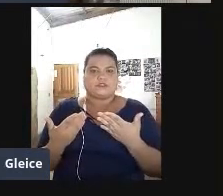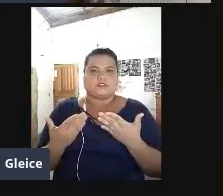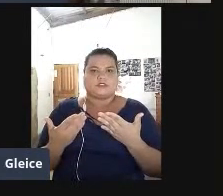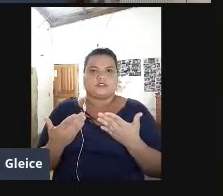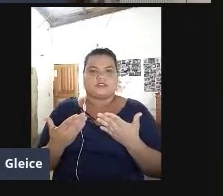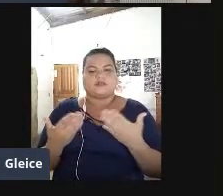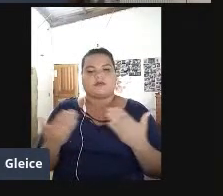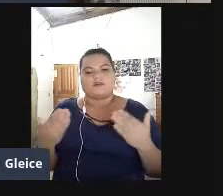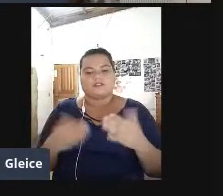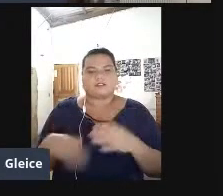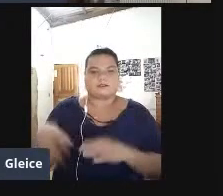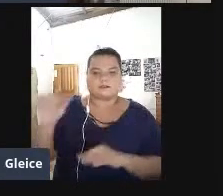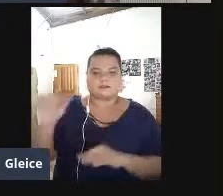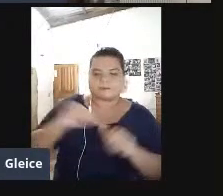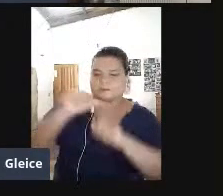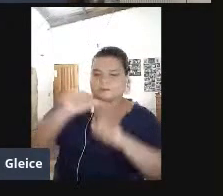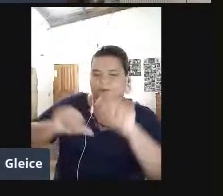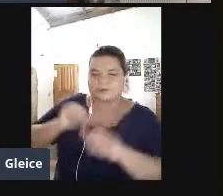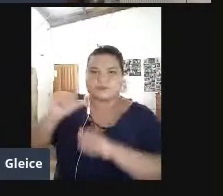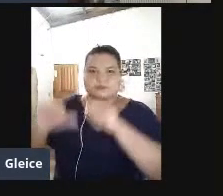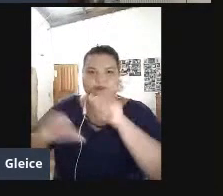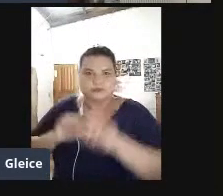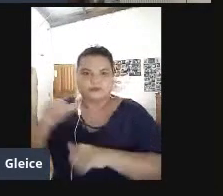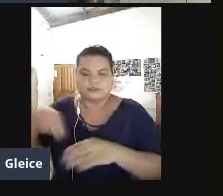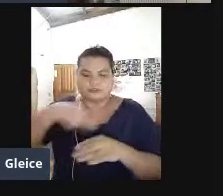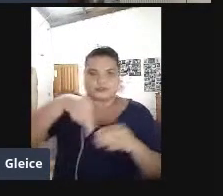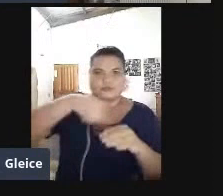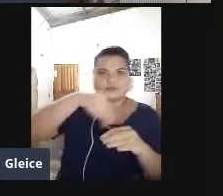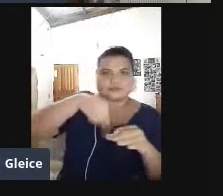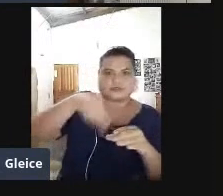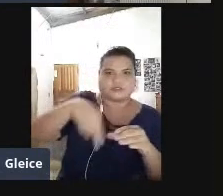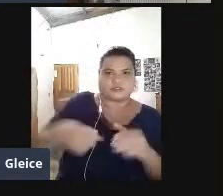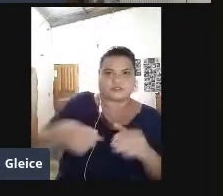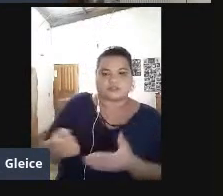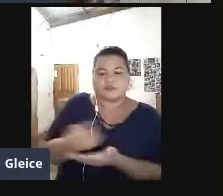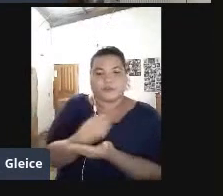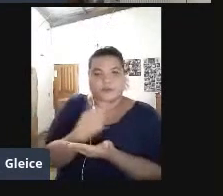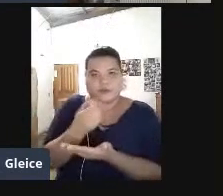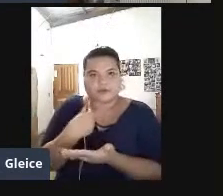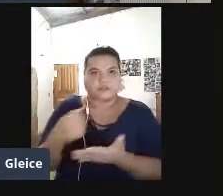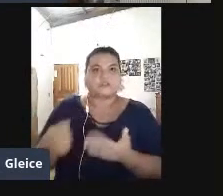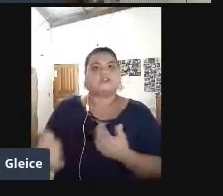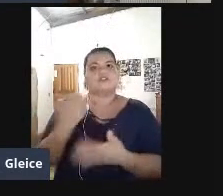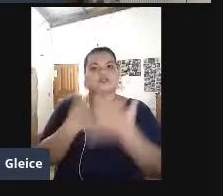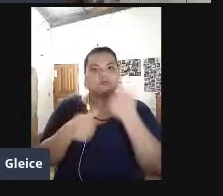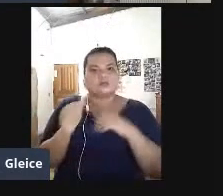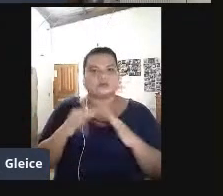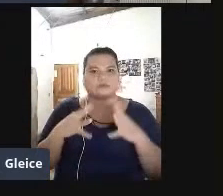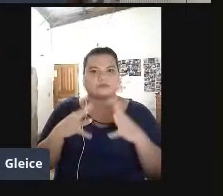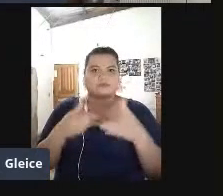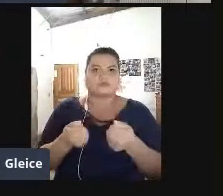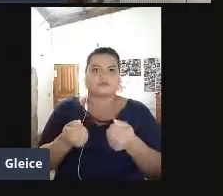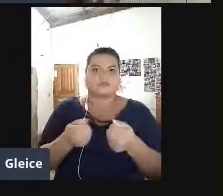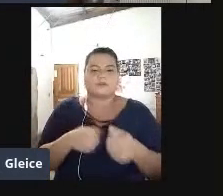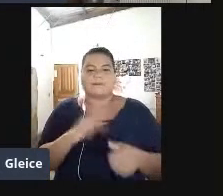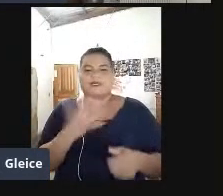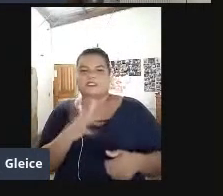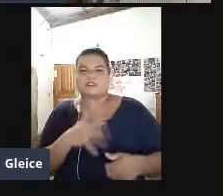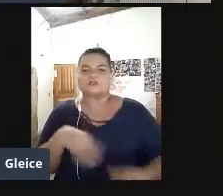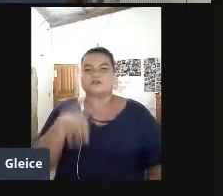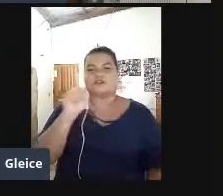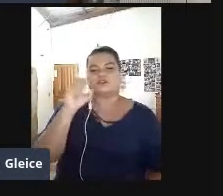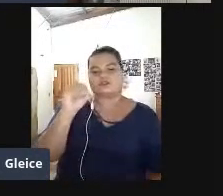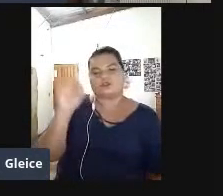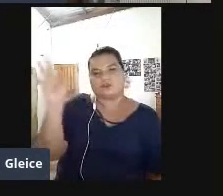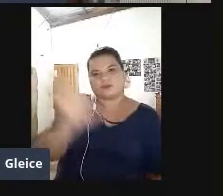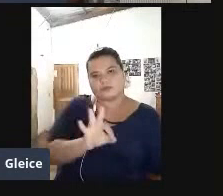de nutrição interal quanto de via oral, quando bem assistida, ela ultrapassa 80% a 90%. Né? É fruto de uma